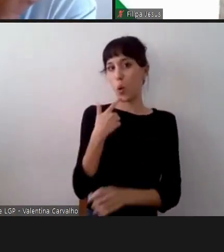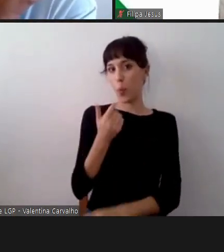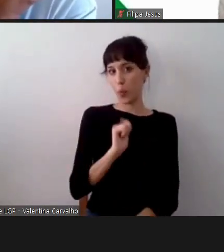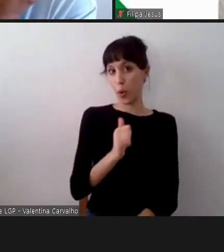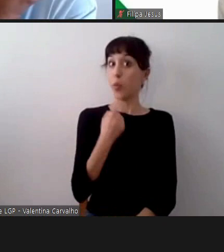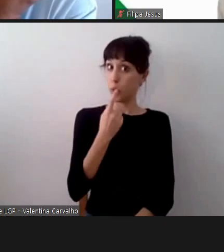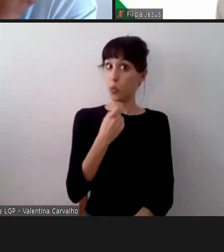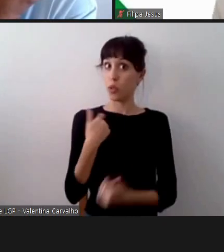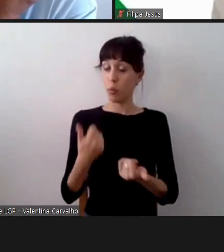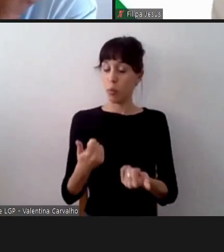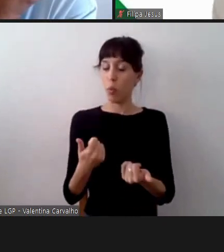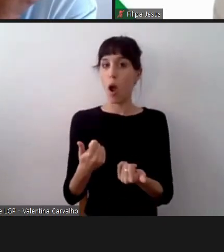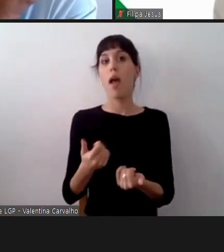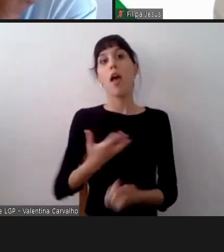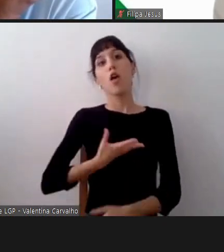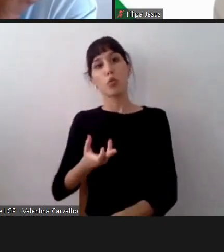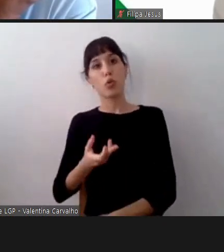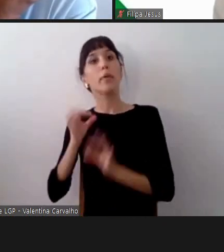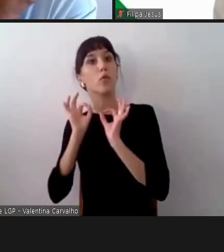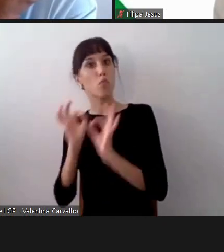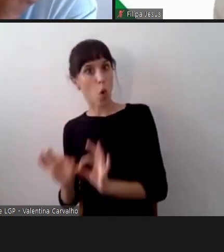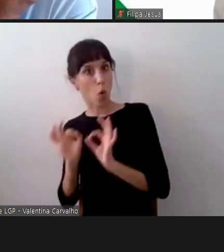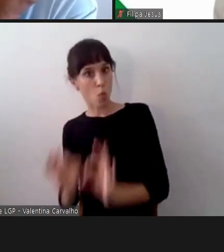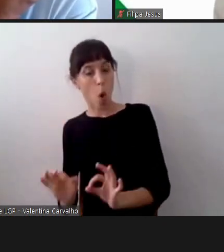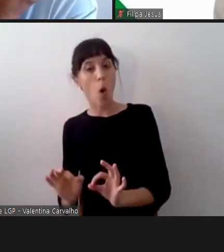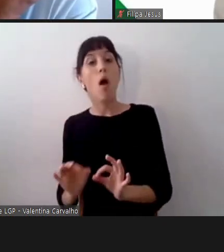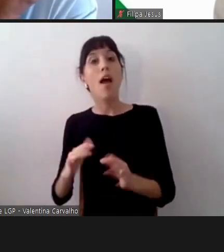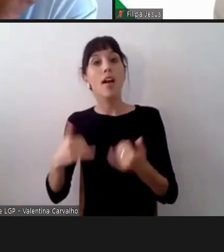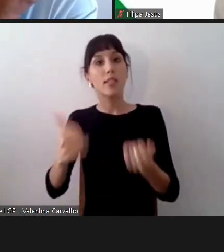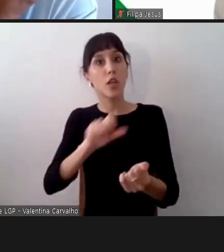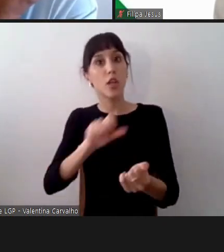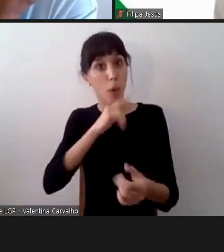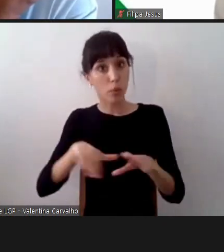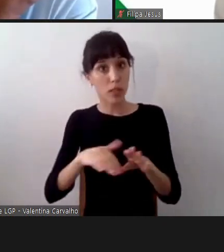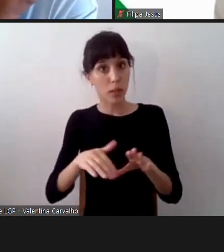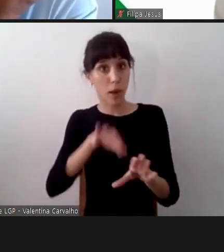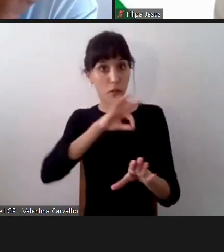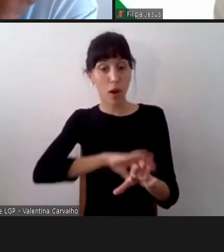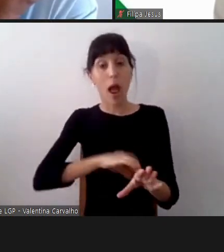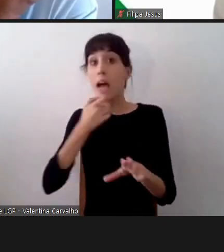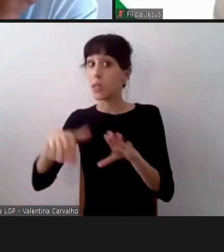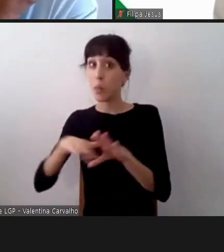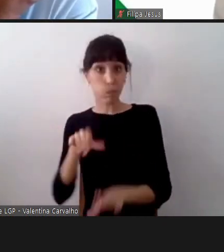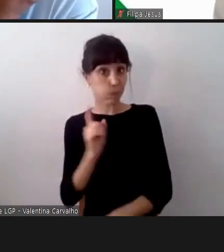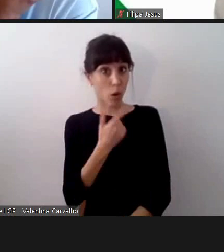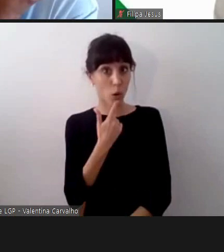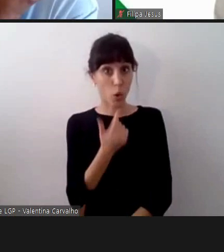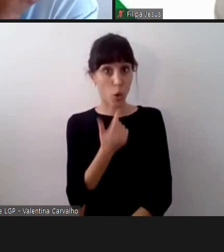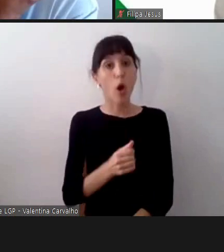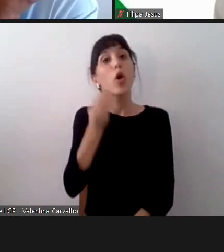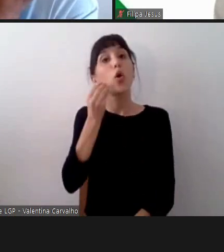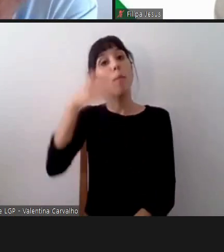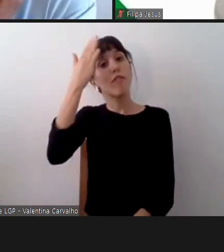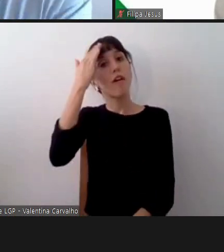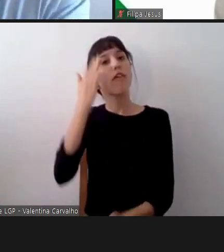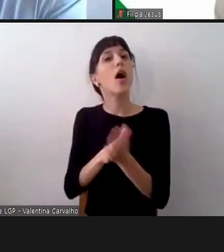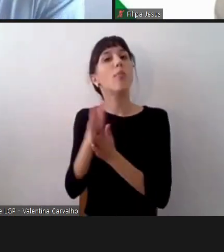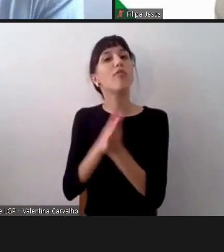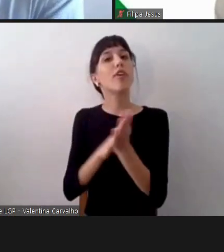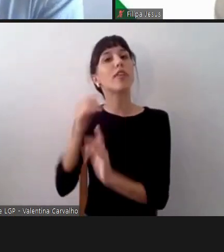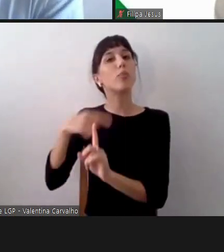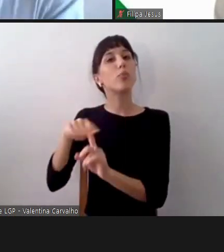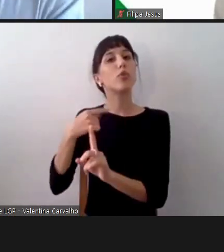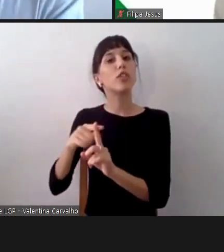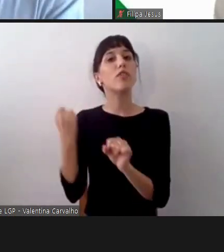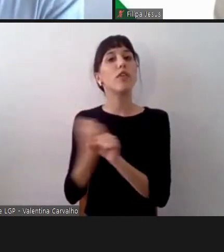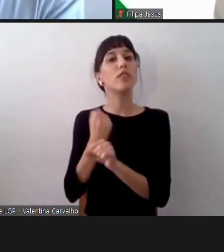questão, serão ou não contemplados, não sendo, como poderão ser considerados para os benefícios que estas